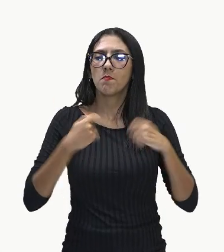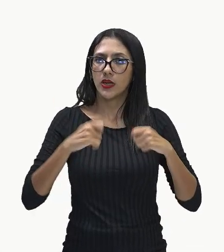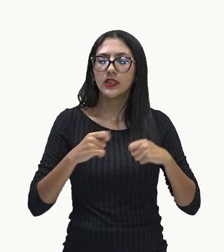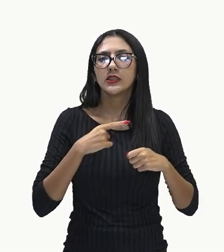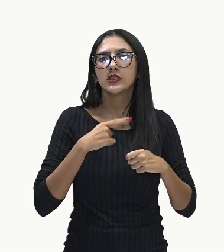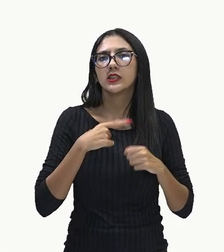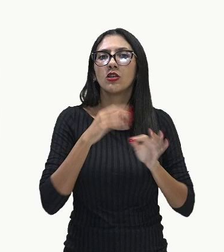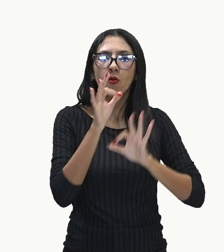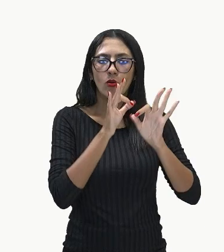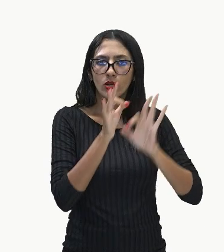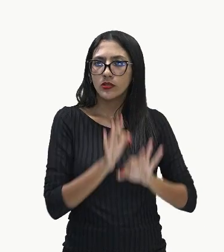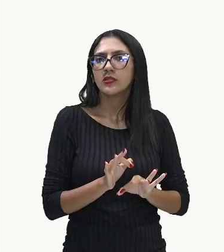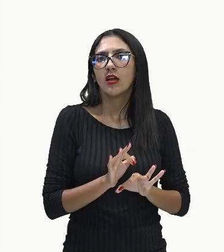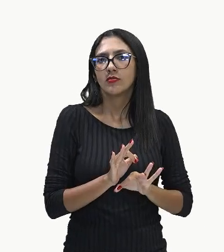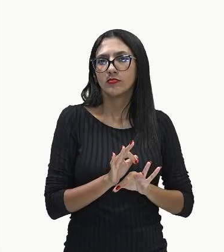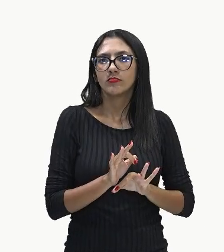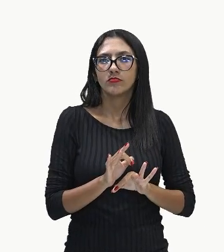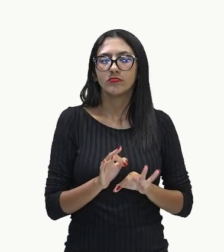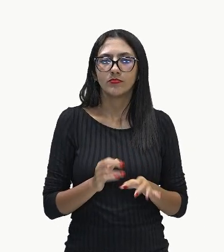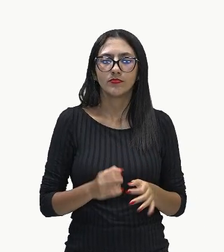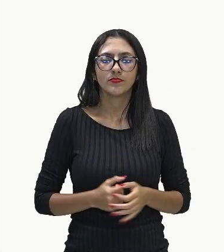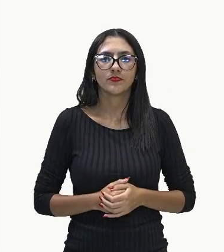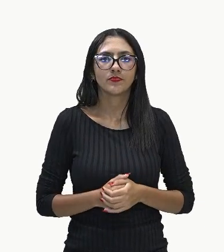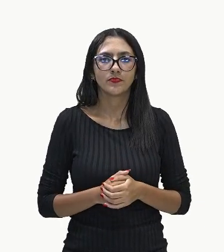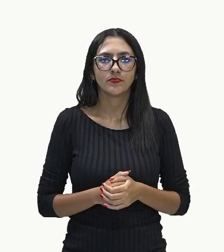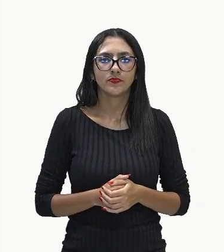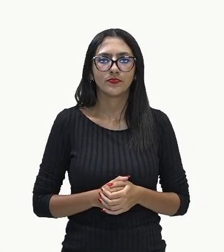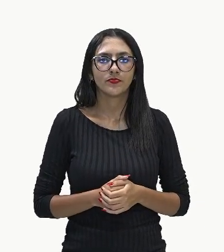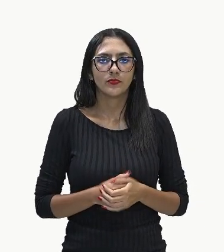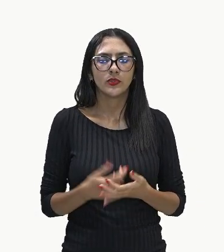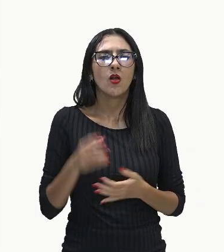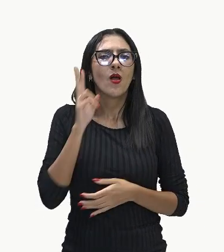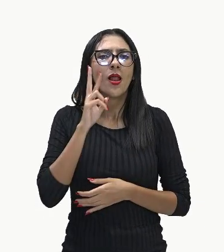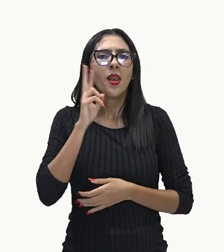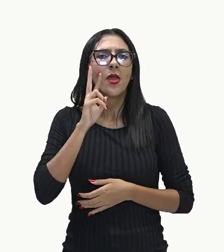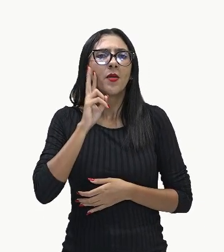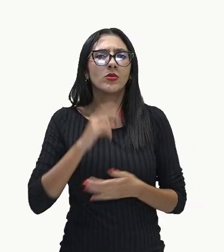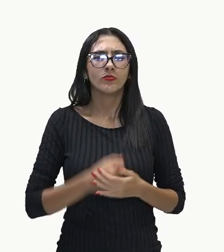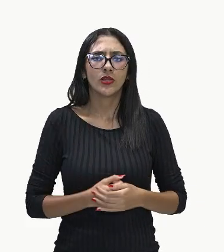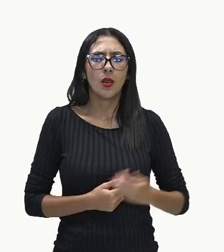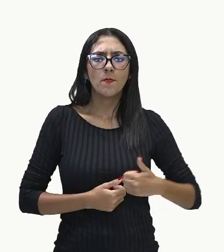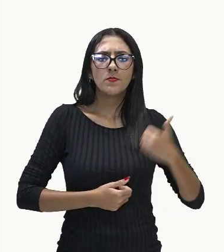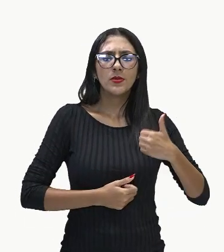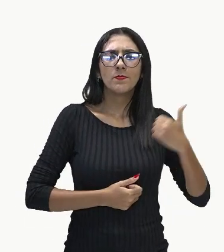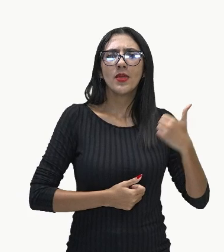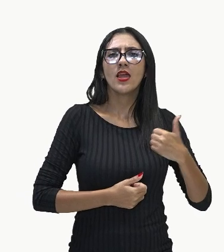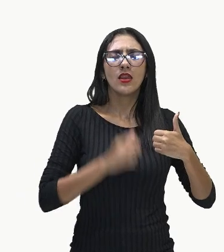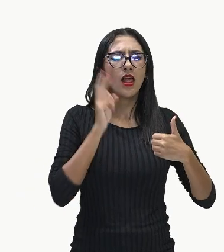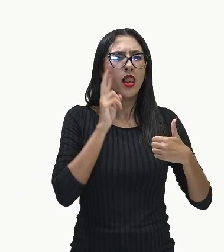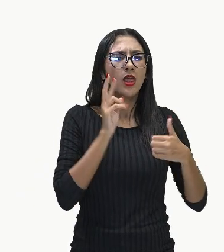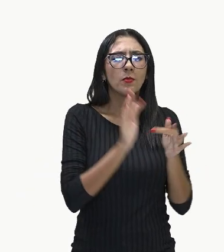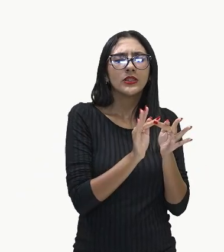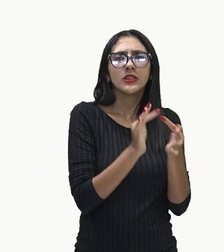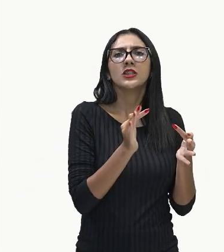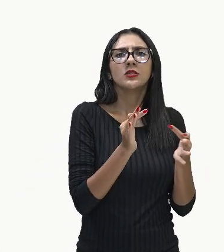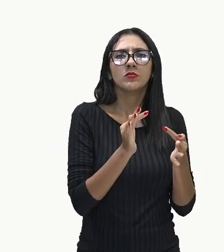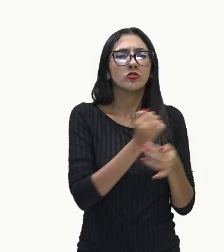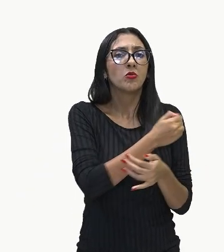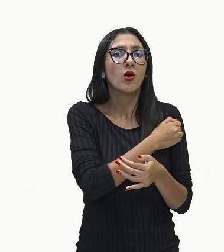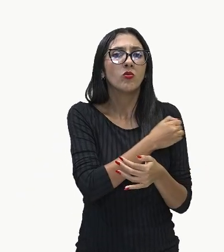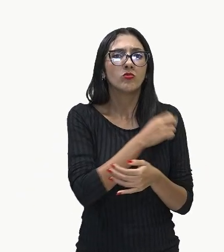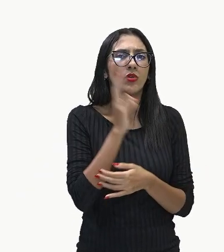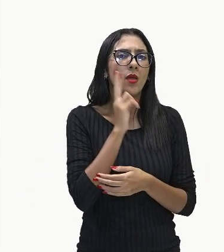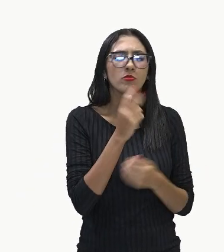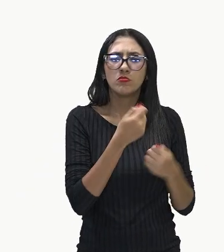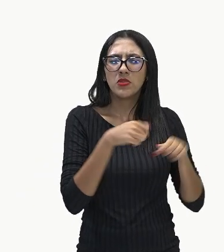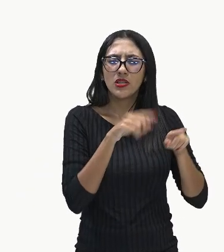em conta. Então, olha aí, lembro que na primeira não me importava ali nos alunos, a